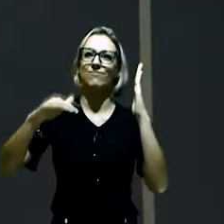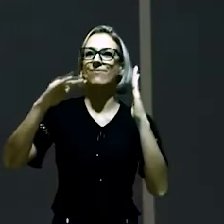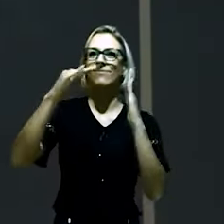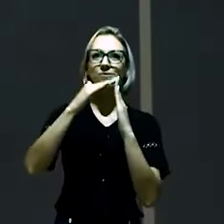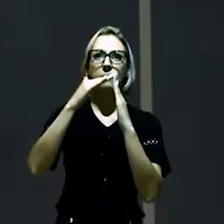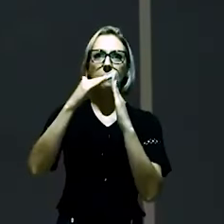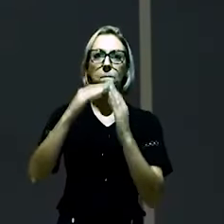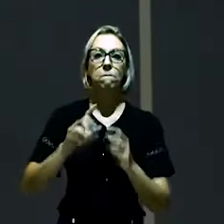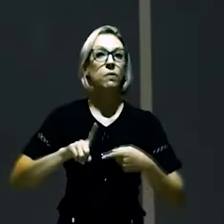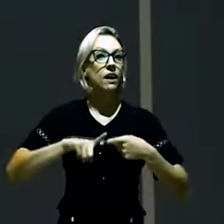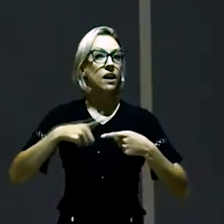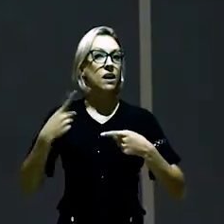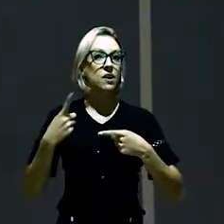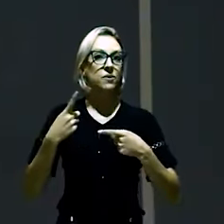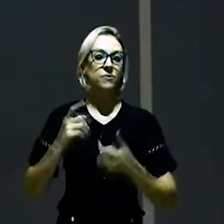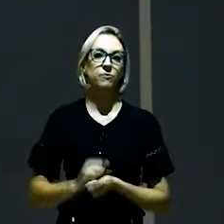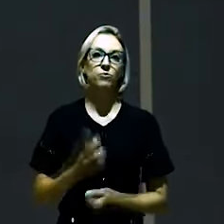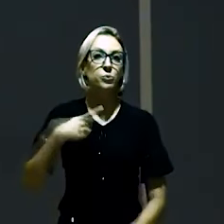Mas quando ele se torna rei,